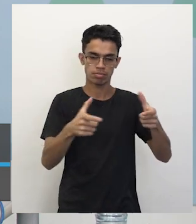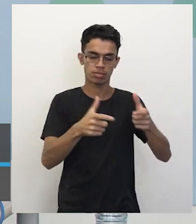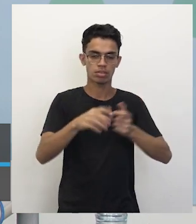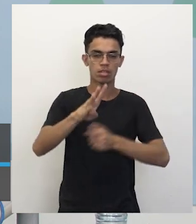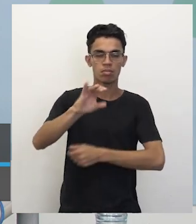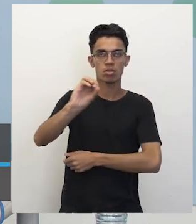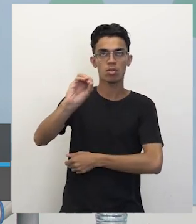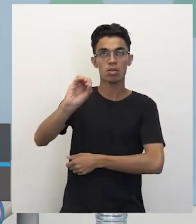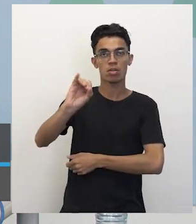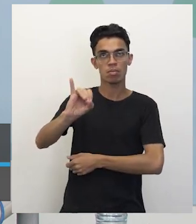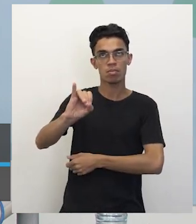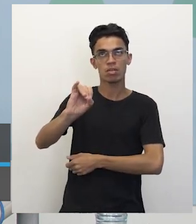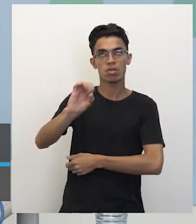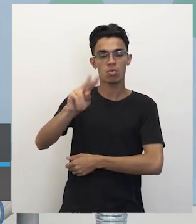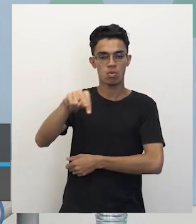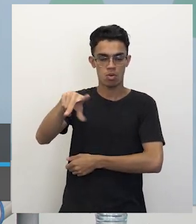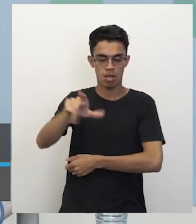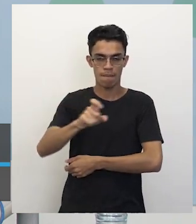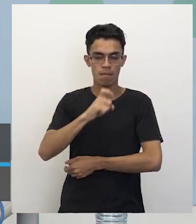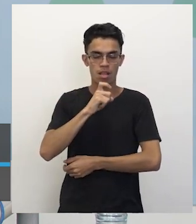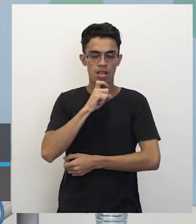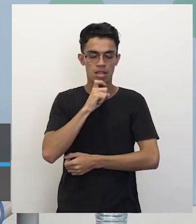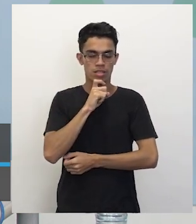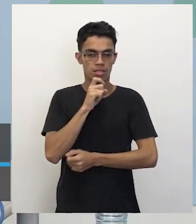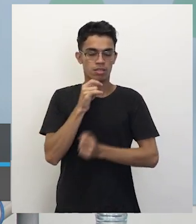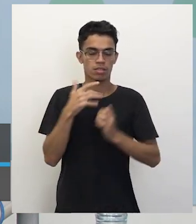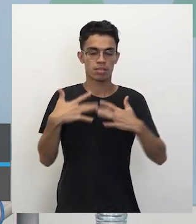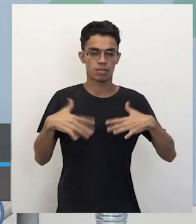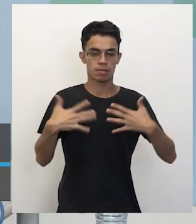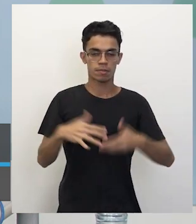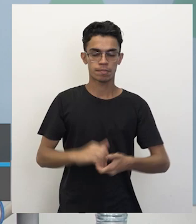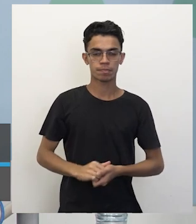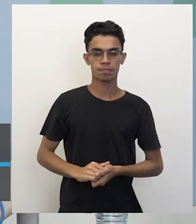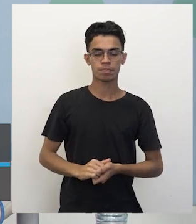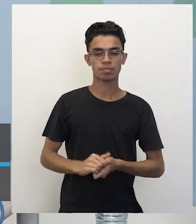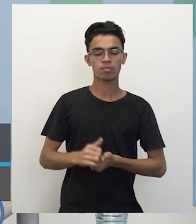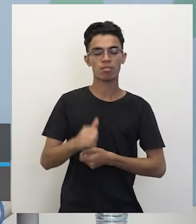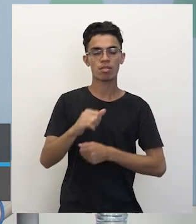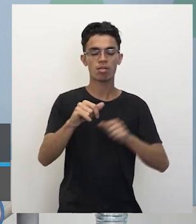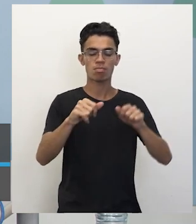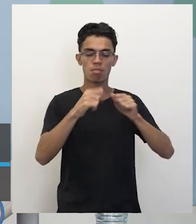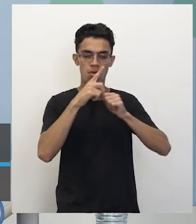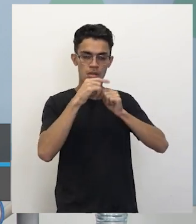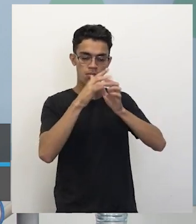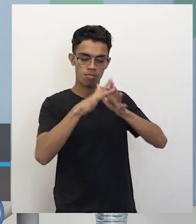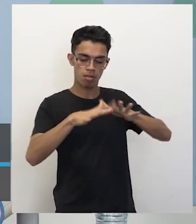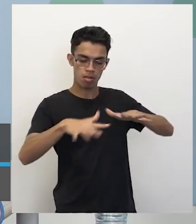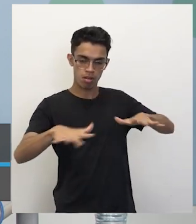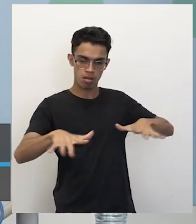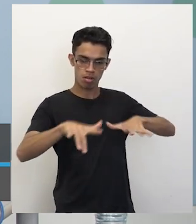gente? Vamos lá, deixa eu ver aqui. Planície alagada, pro Diego.